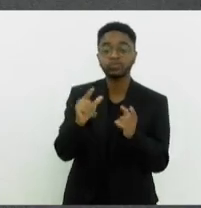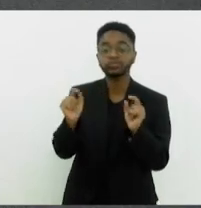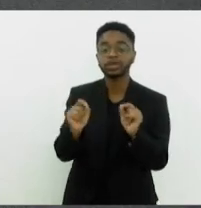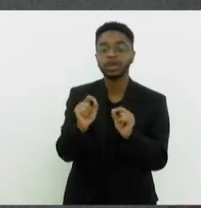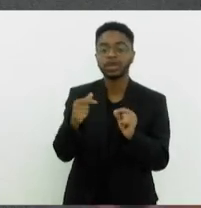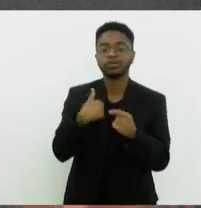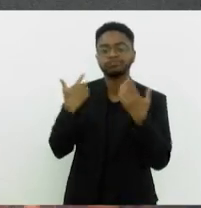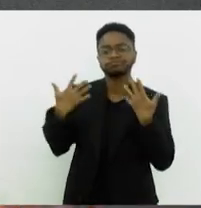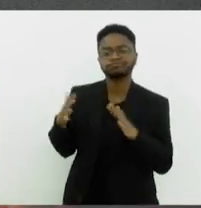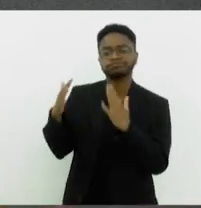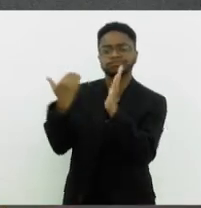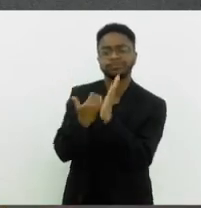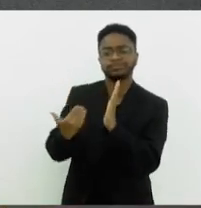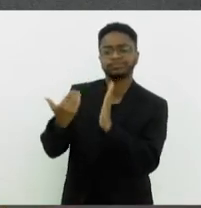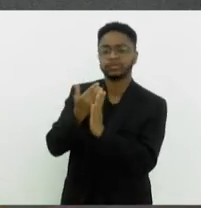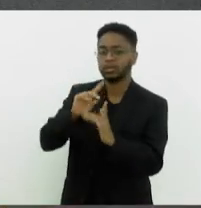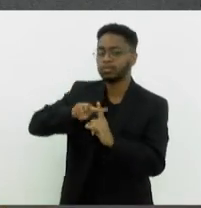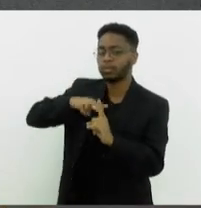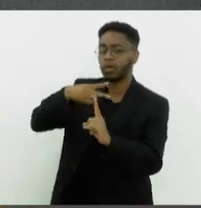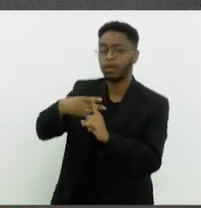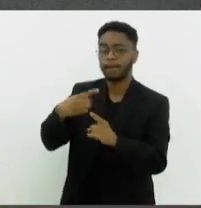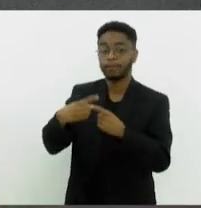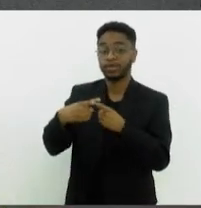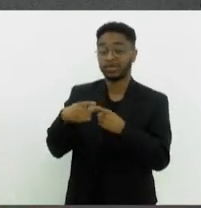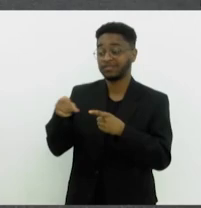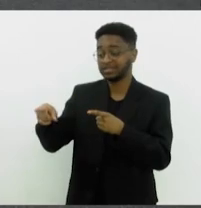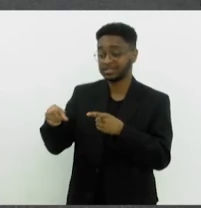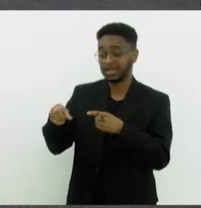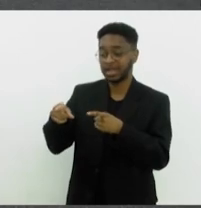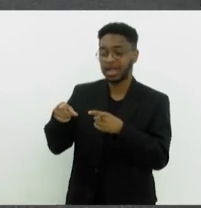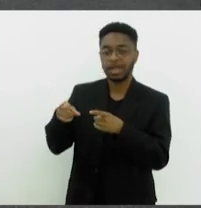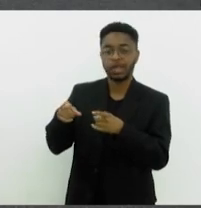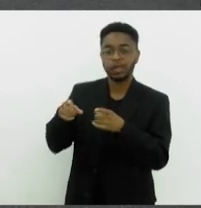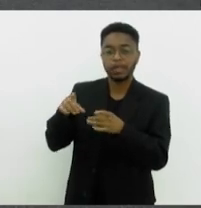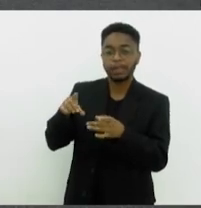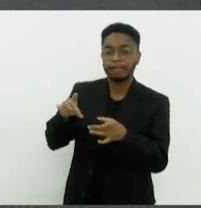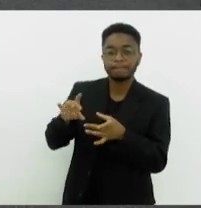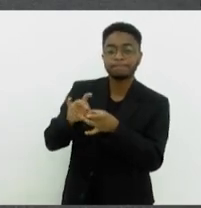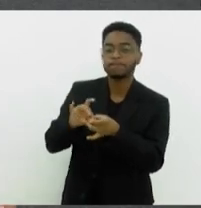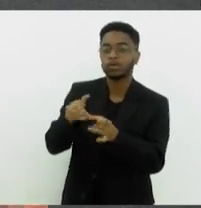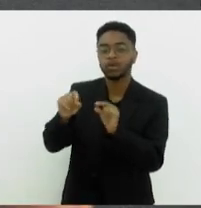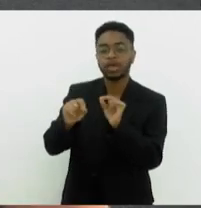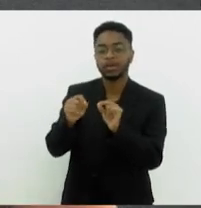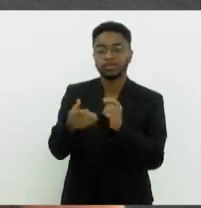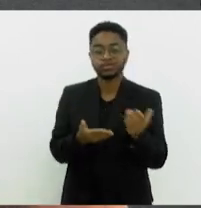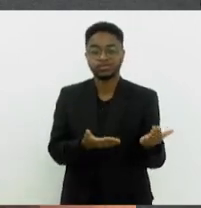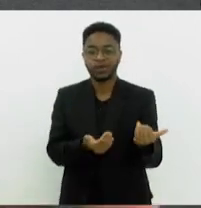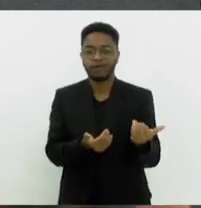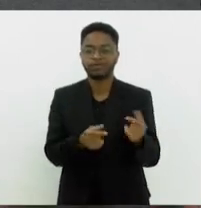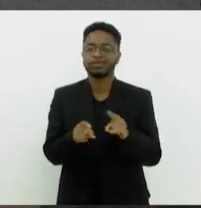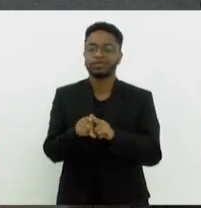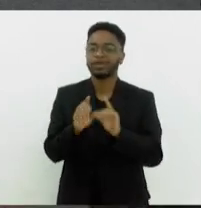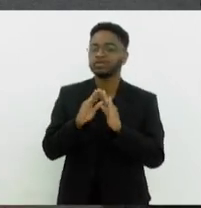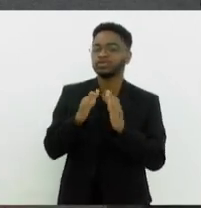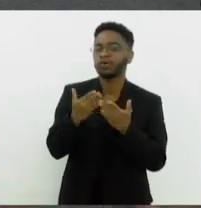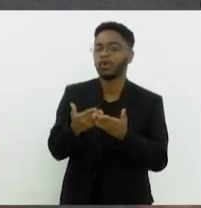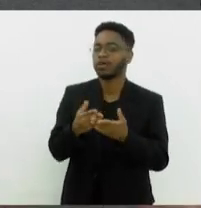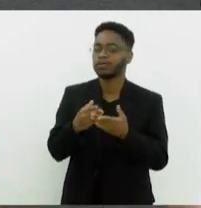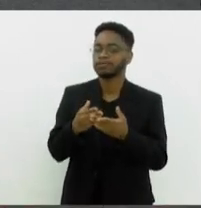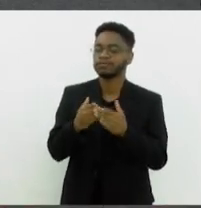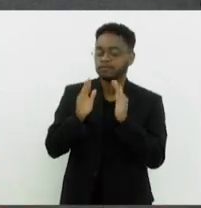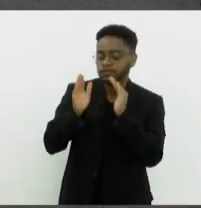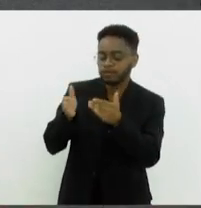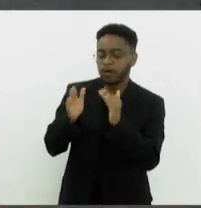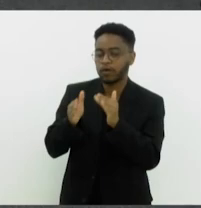ainda, porque Vossa Excelência vai na origem, vai beber na fonte, que é a juventude, que é a escola. Eu fiz